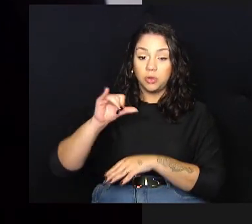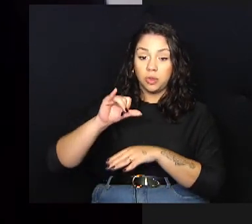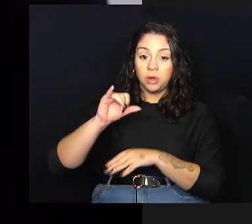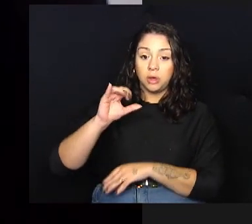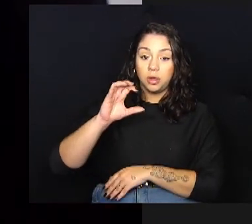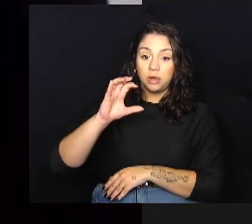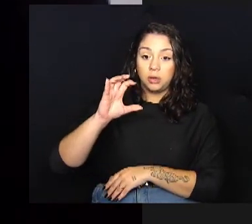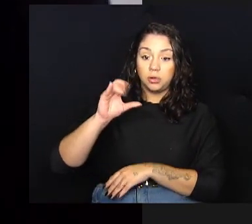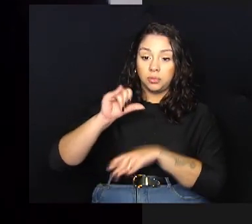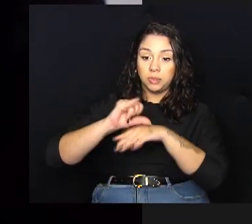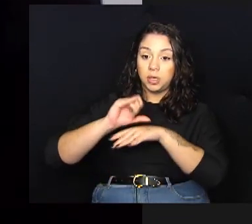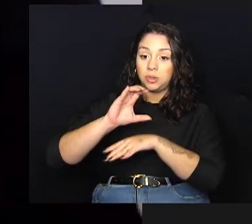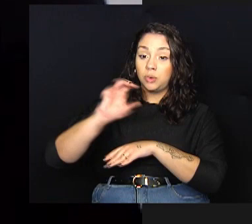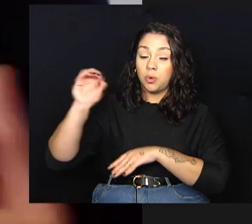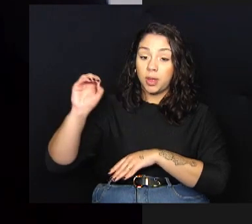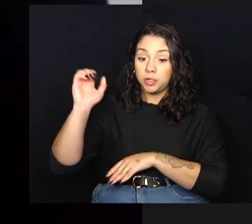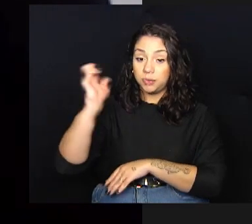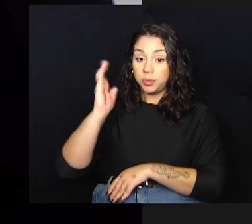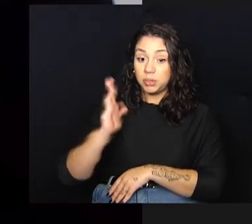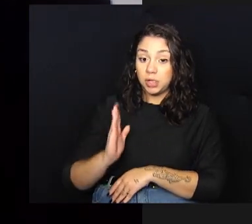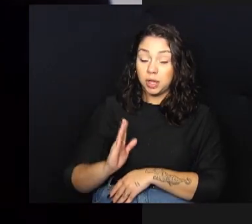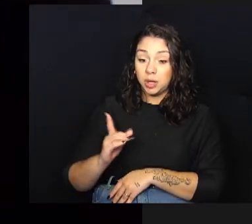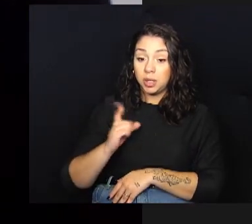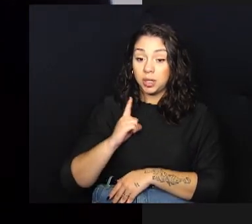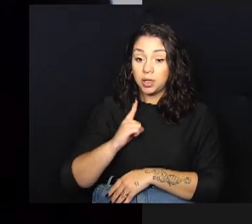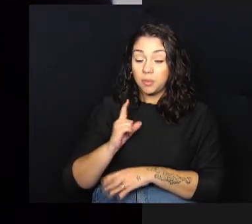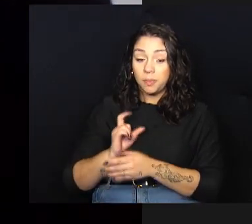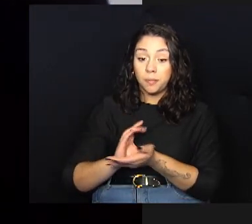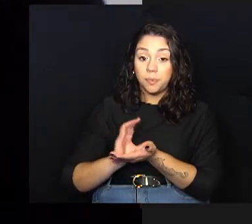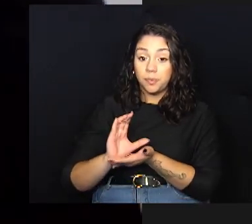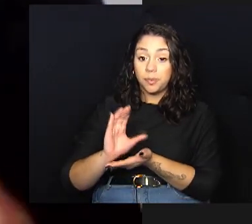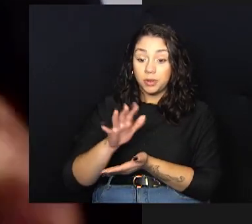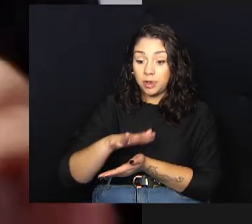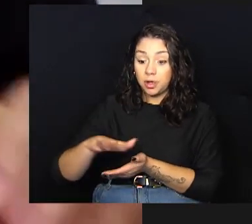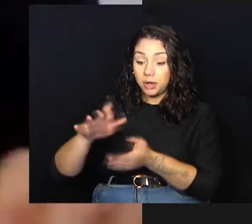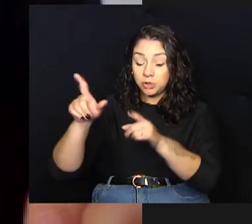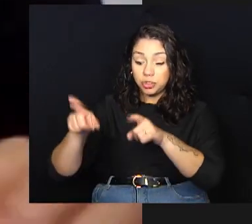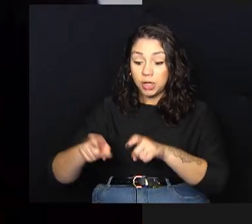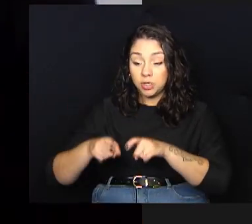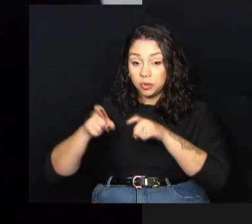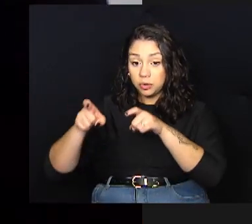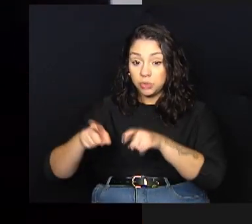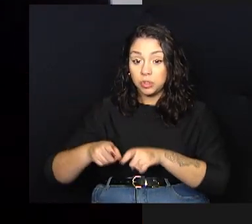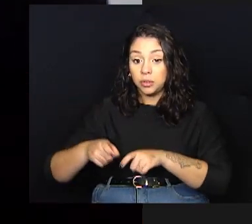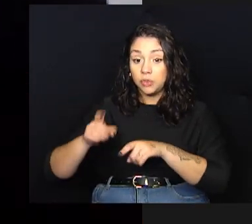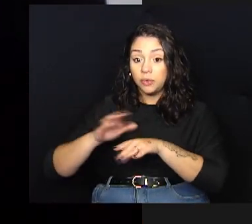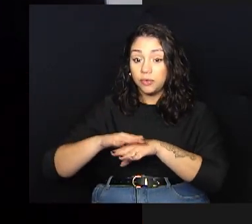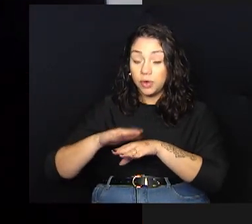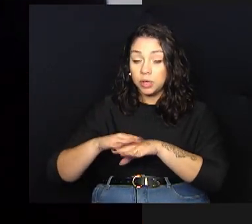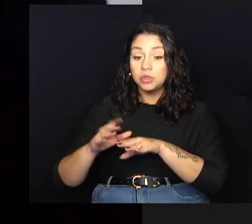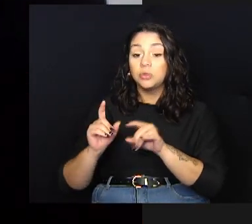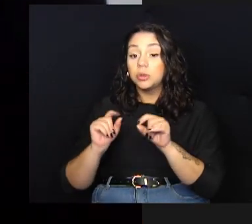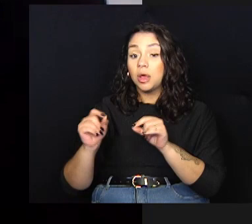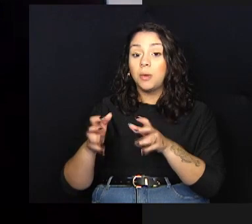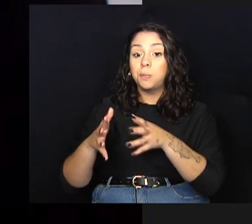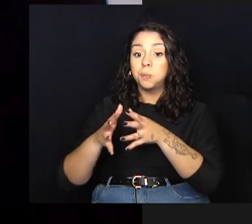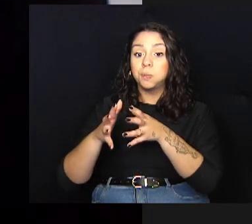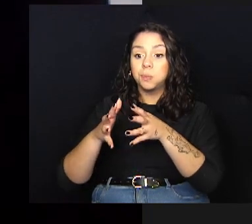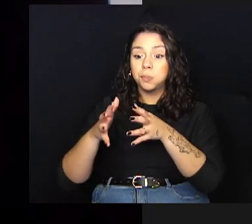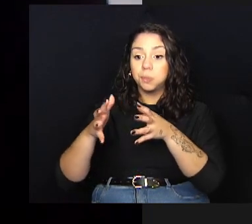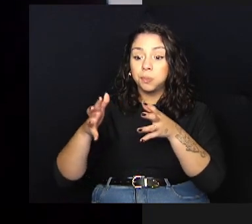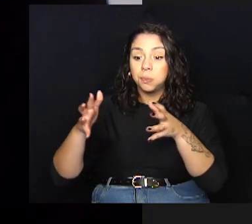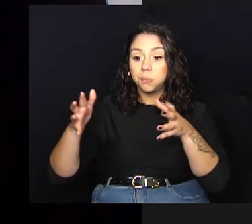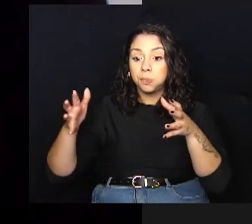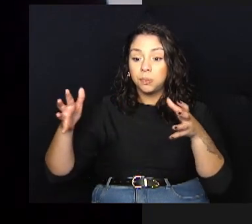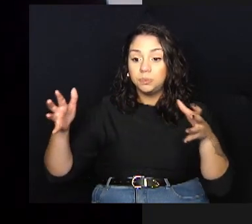observa que os investimentos provenientes do agronegócio fizeram com que houvesse um crescimento